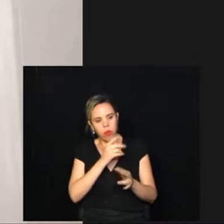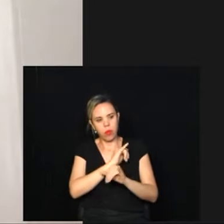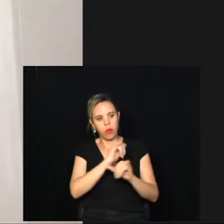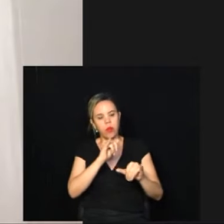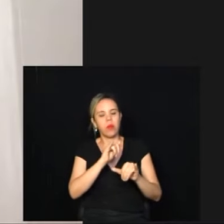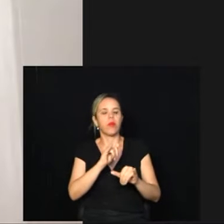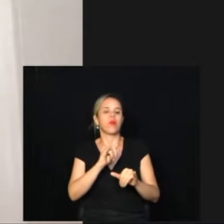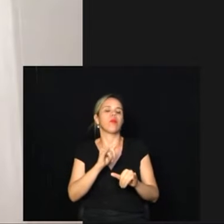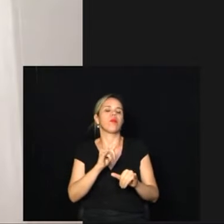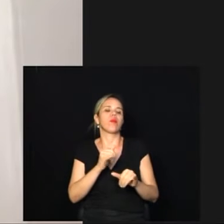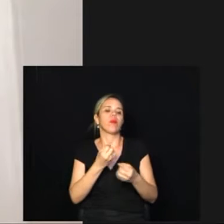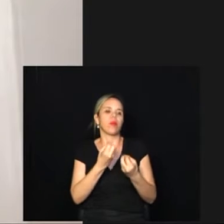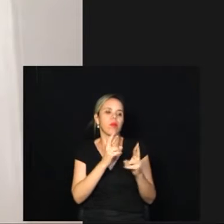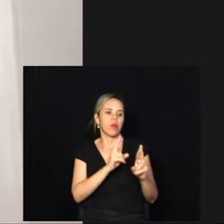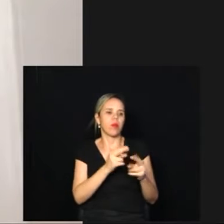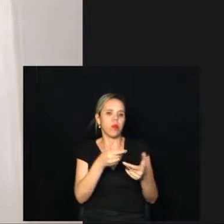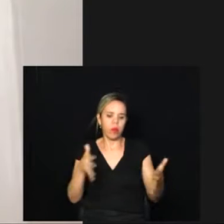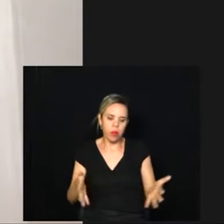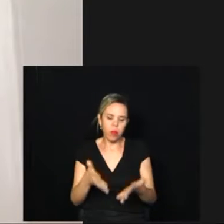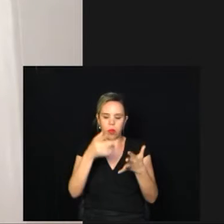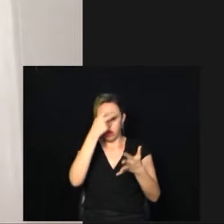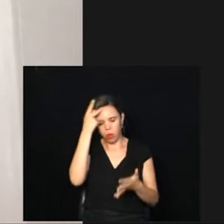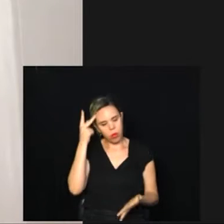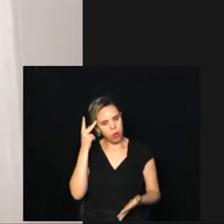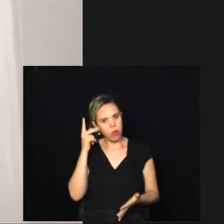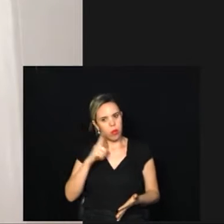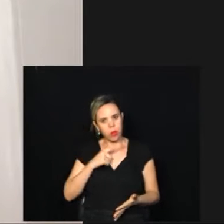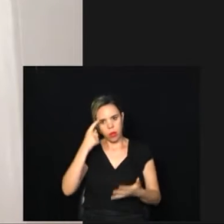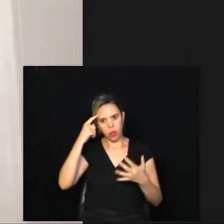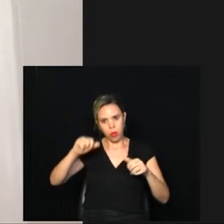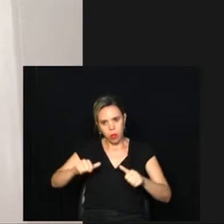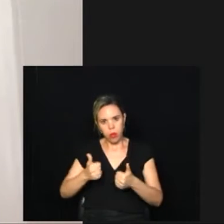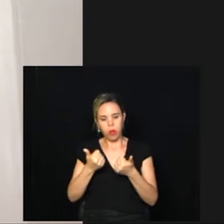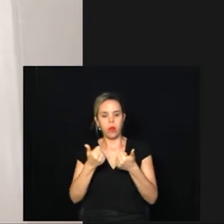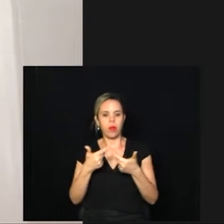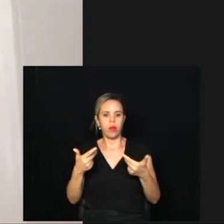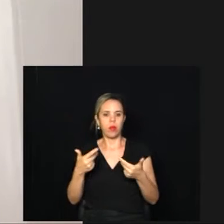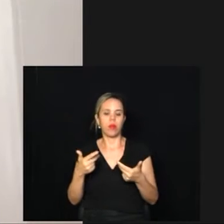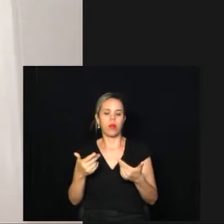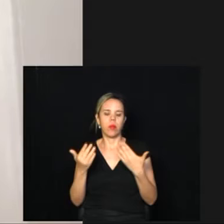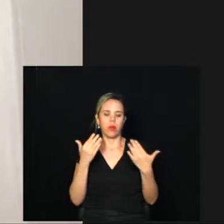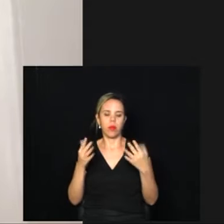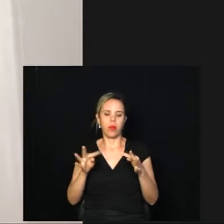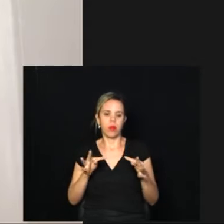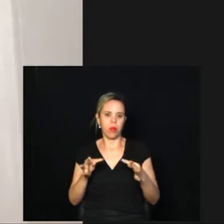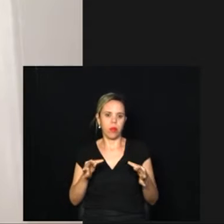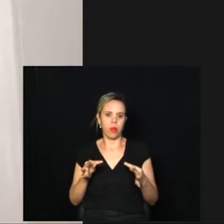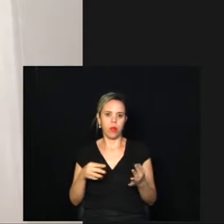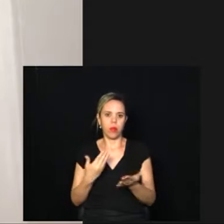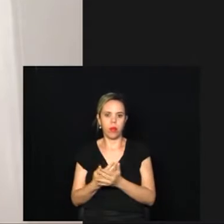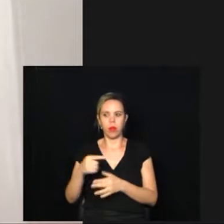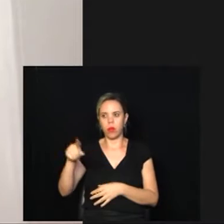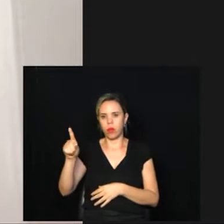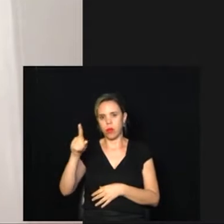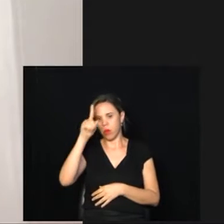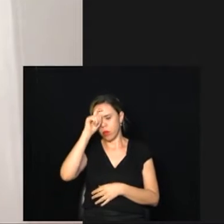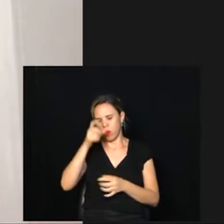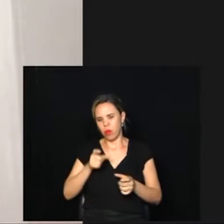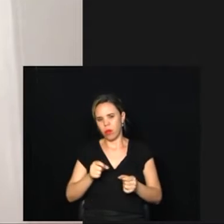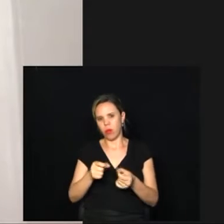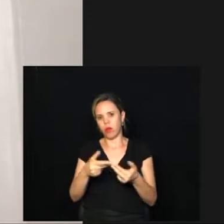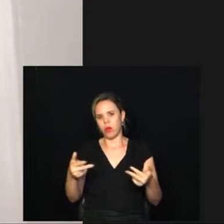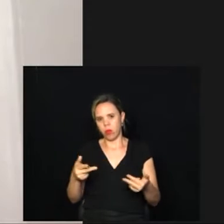de coisas boas, para incentivar as pessoas a terem um pensamento positivo diante dos tratamentos, né? Fui até também em hospitais de